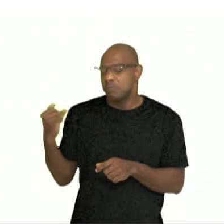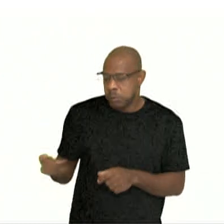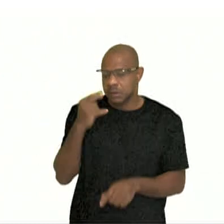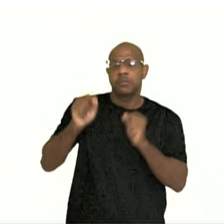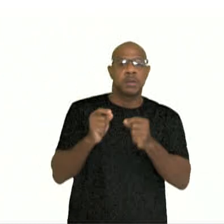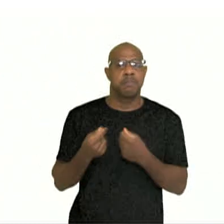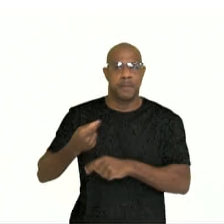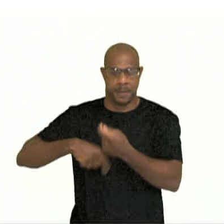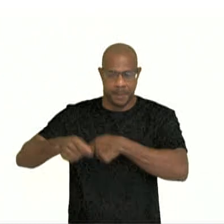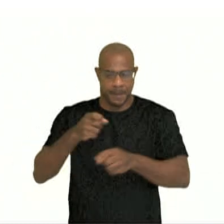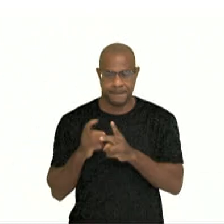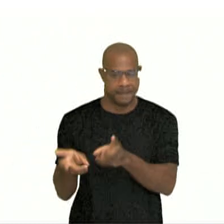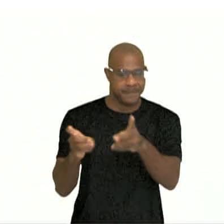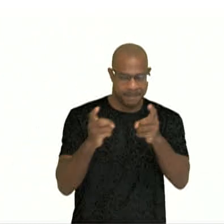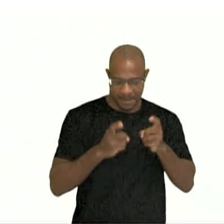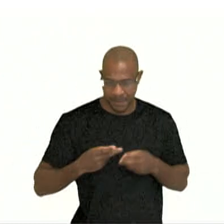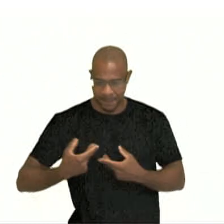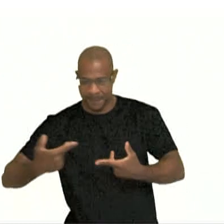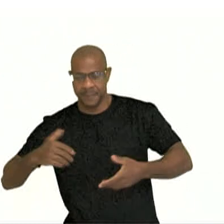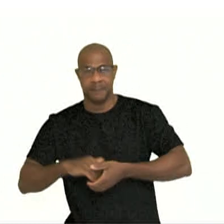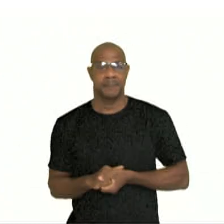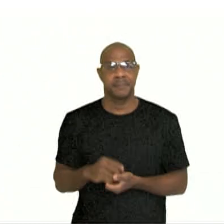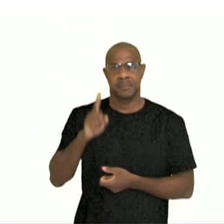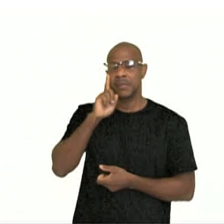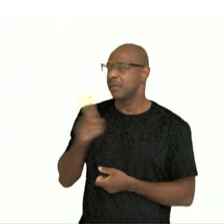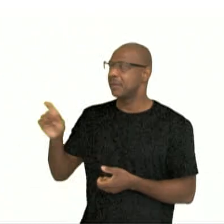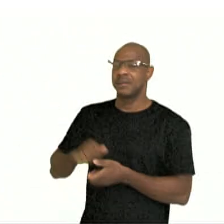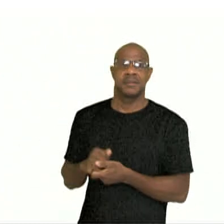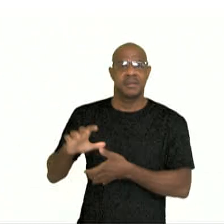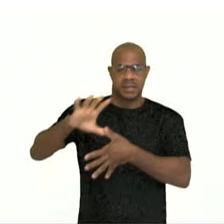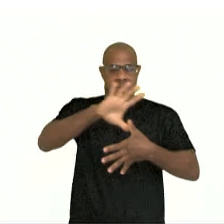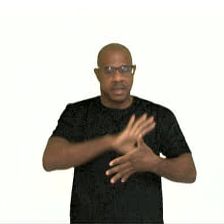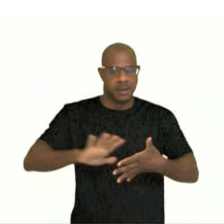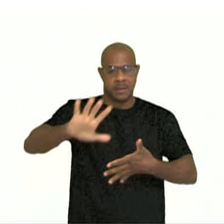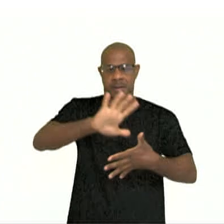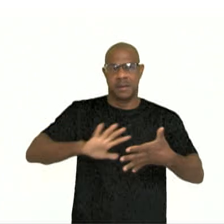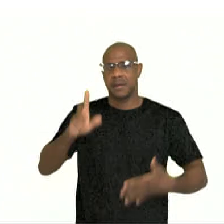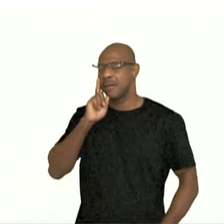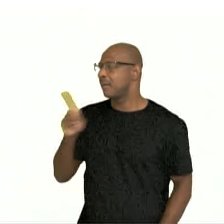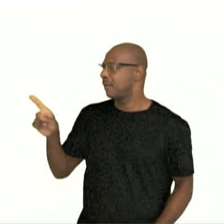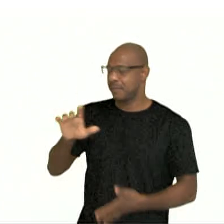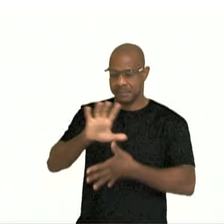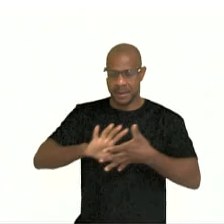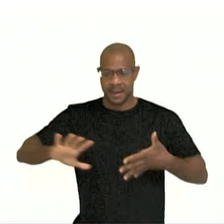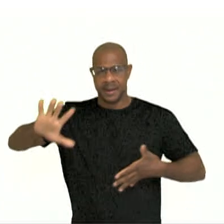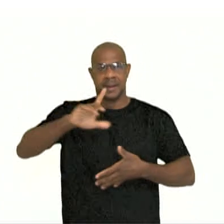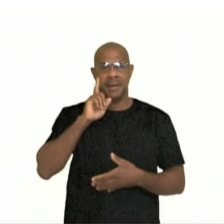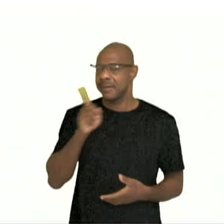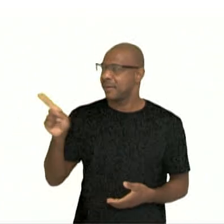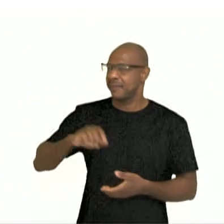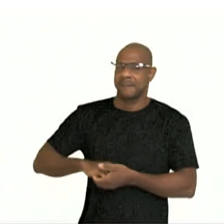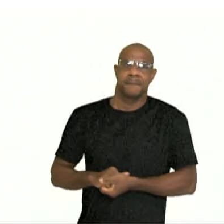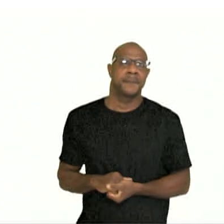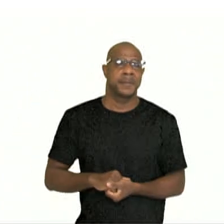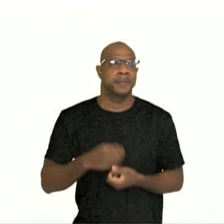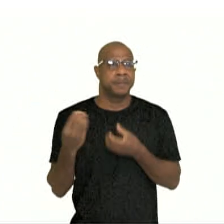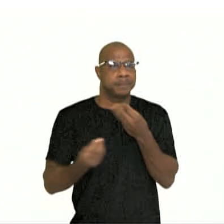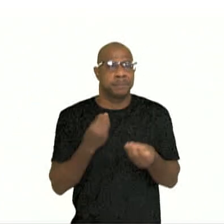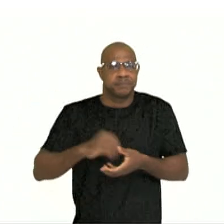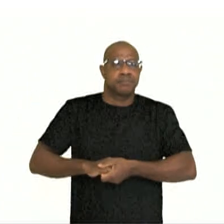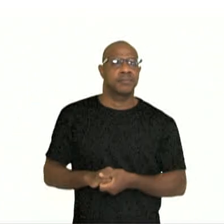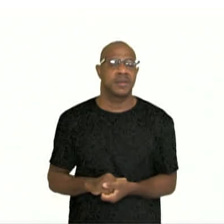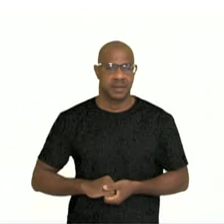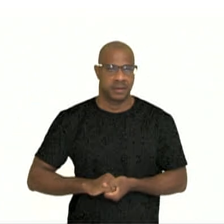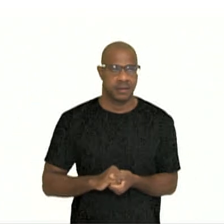Roma também. Vamos ver um mapinha aqui, o professor trouxe um mapa para vocês também, das províncias romanas na véspera do assassinato de Júlio César. Olha